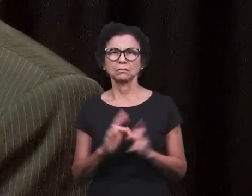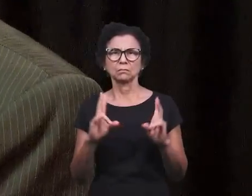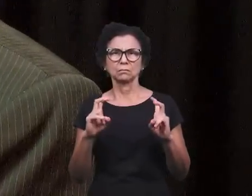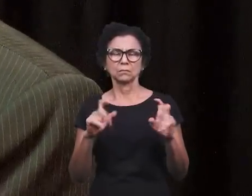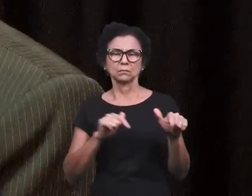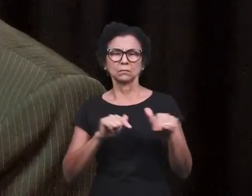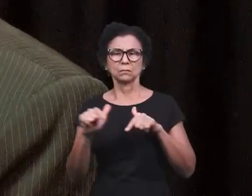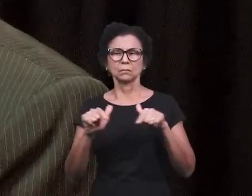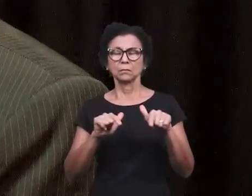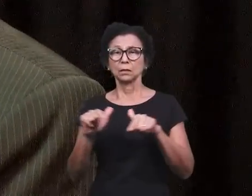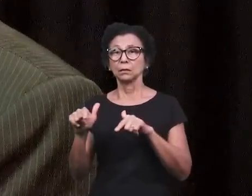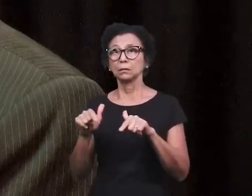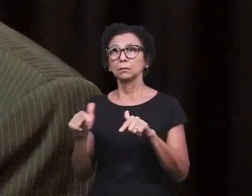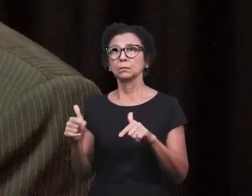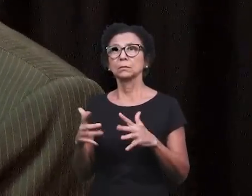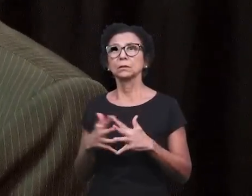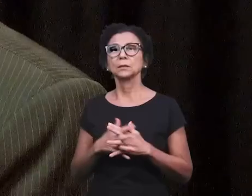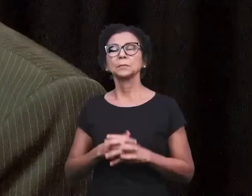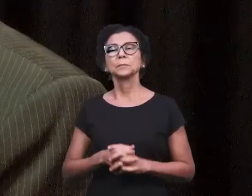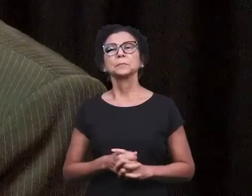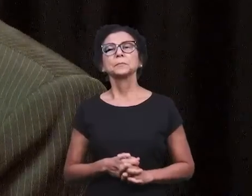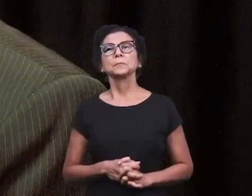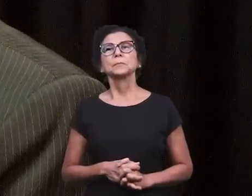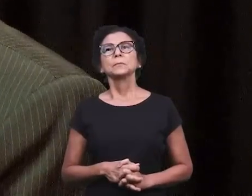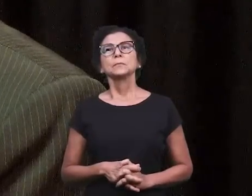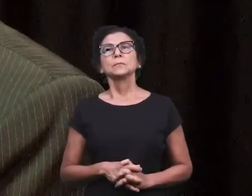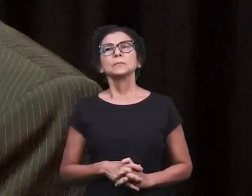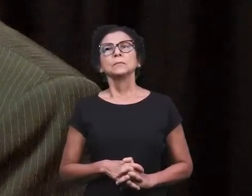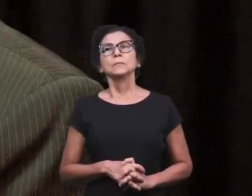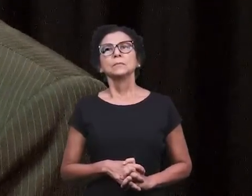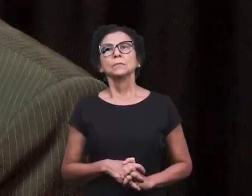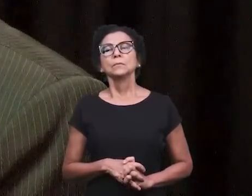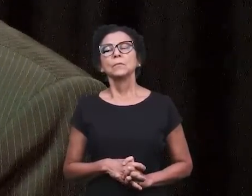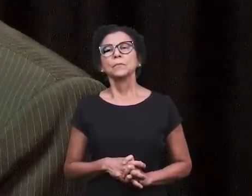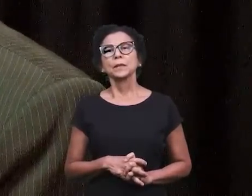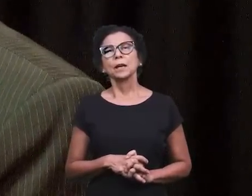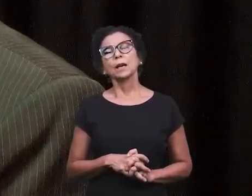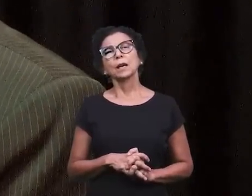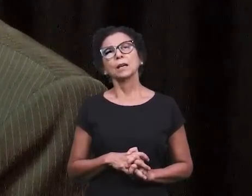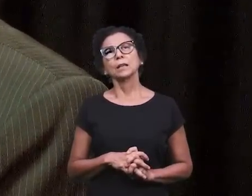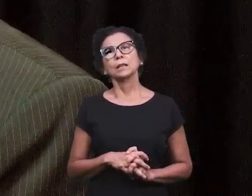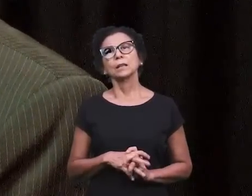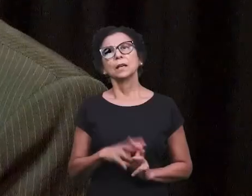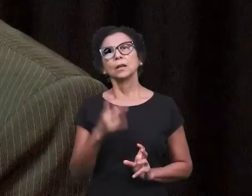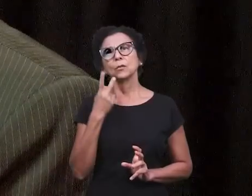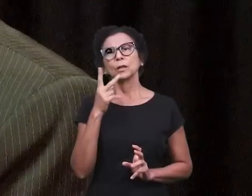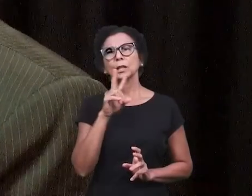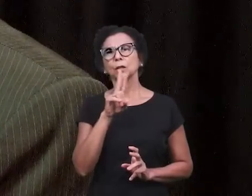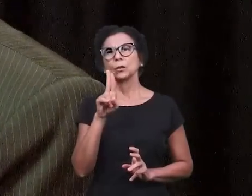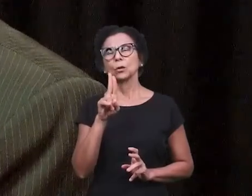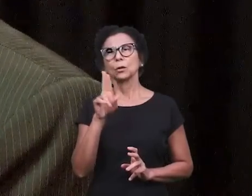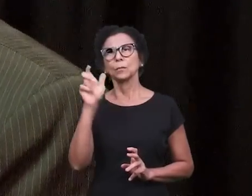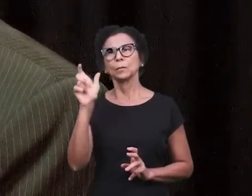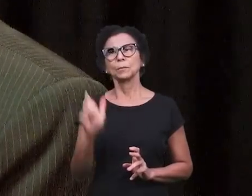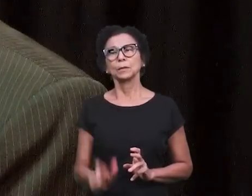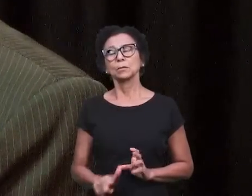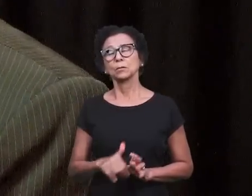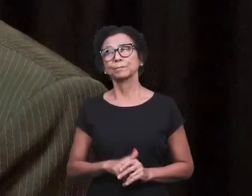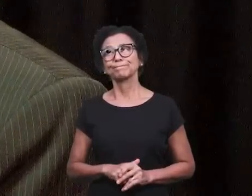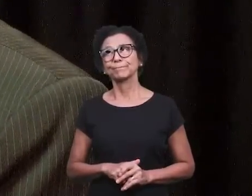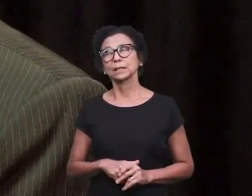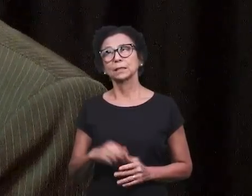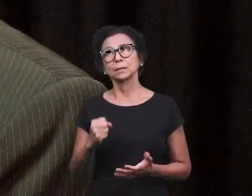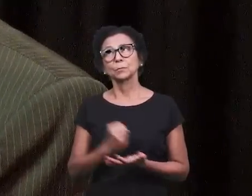precisava localizar em uma escola lá da região. E eu citei o nome de uma pessoa, eu falei assim, olha, acho que só fulano de tal vai poder nos ajudar